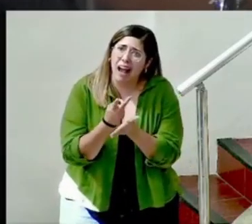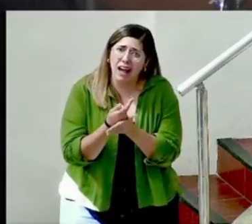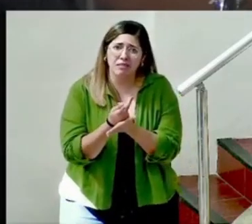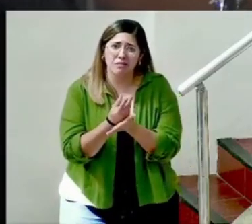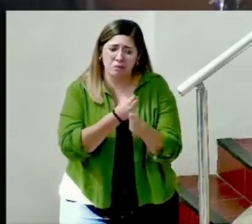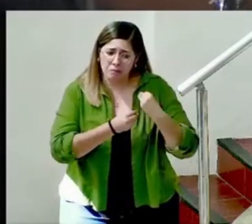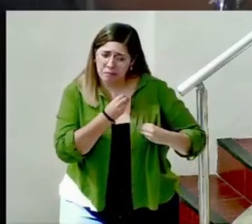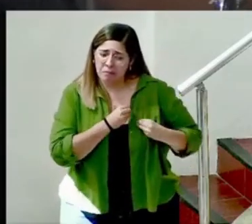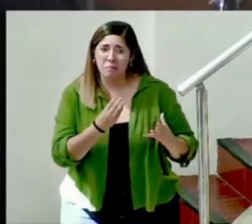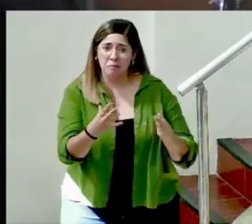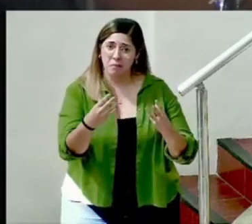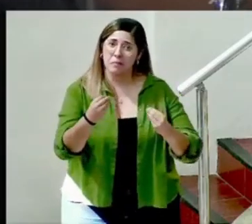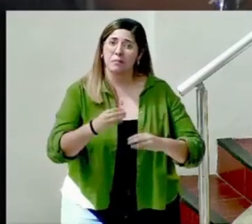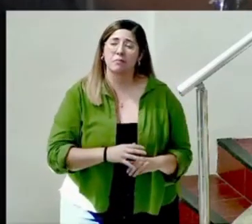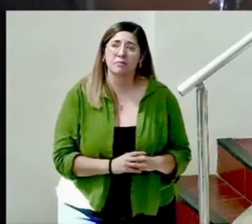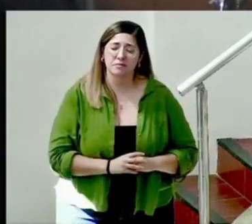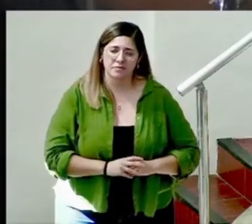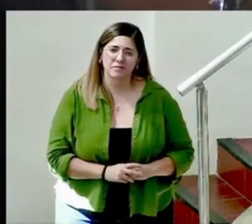Nada disso.